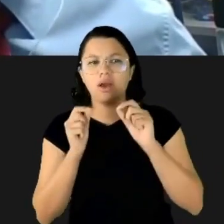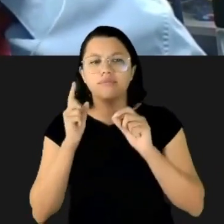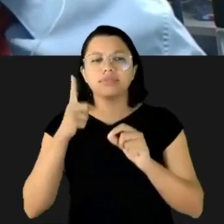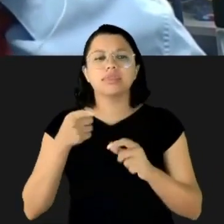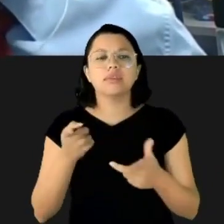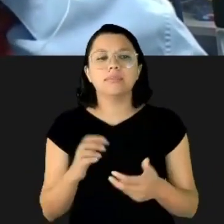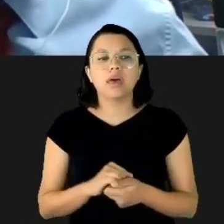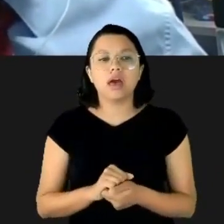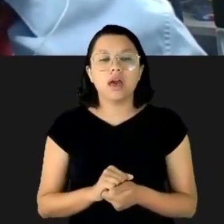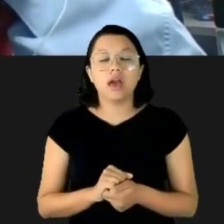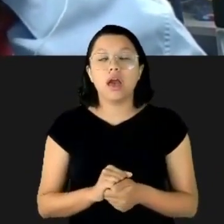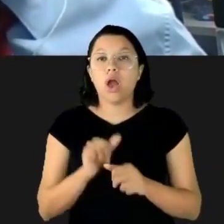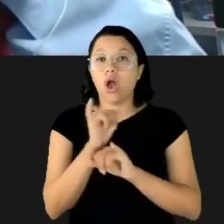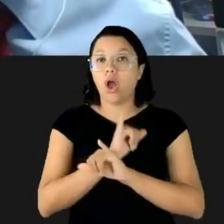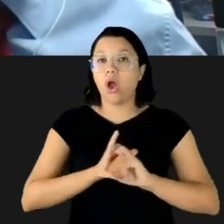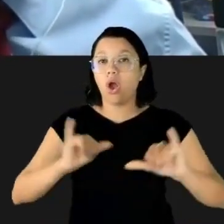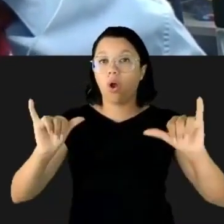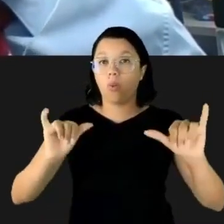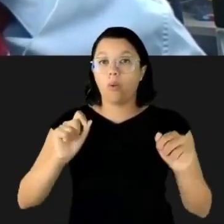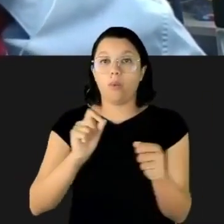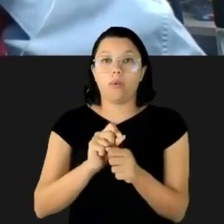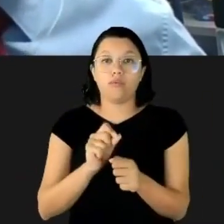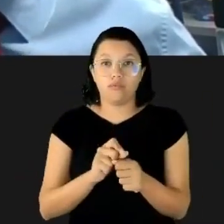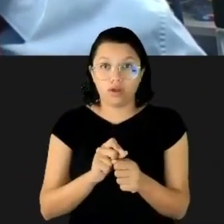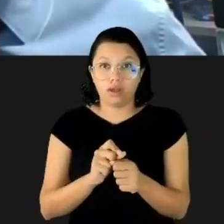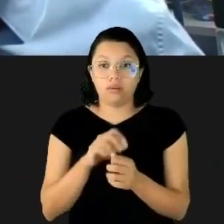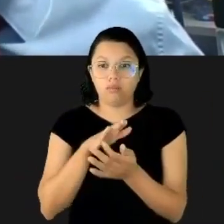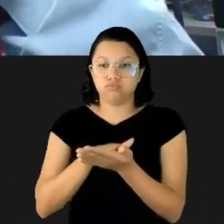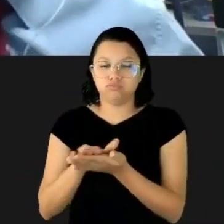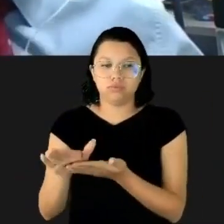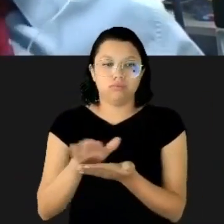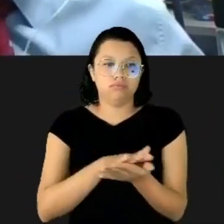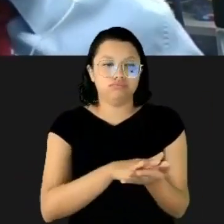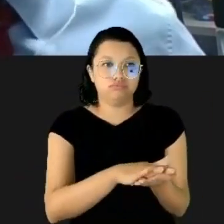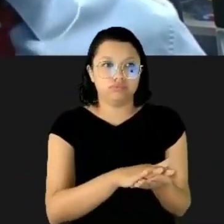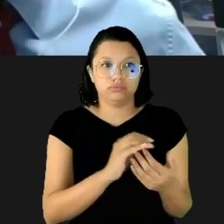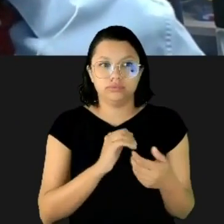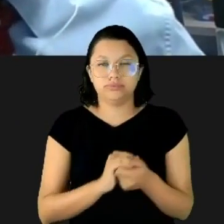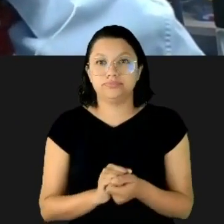que foi determinado ela é comunicado faz as expedições se tiver